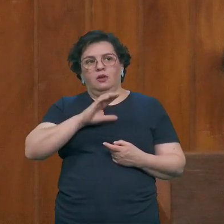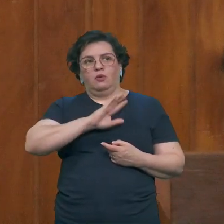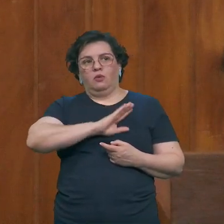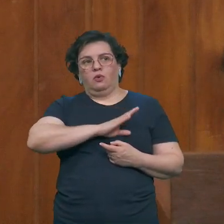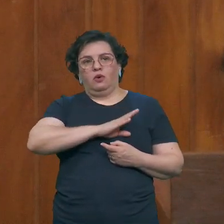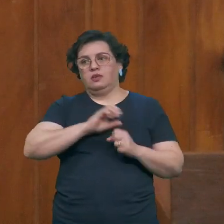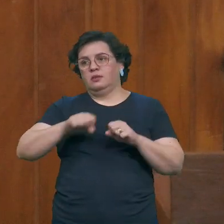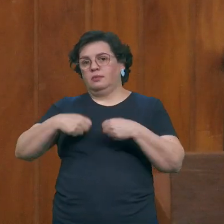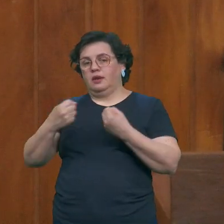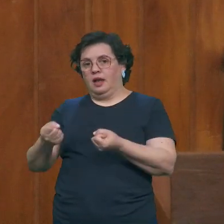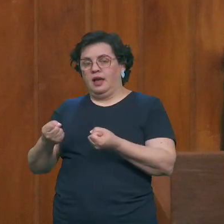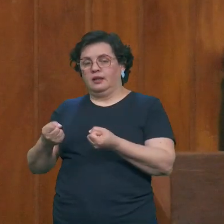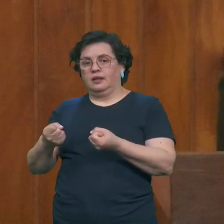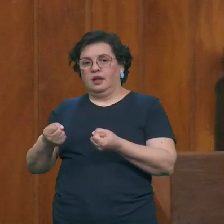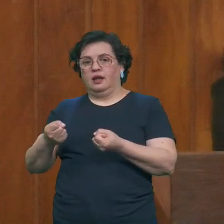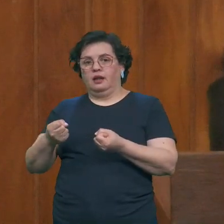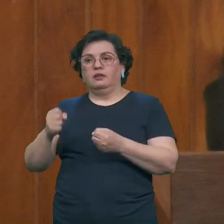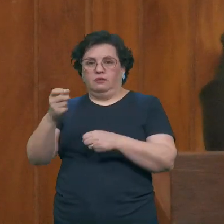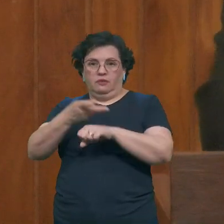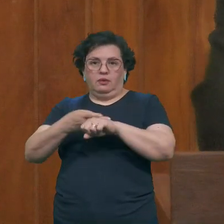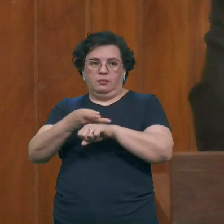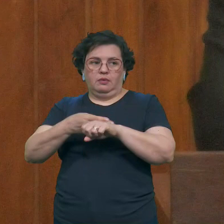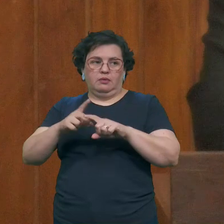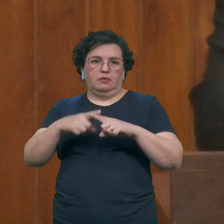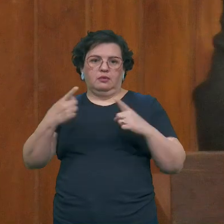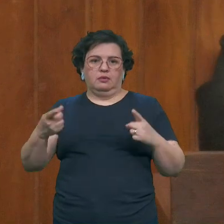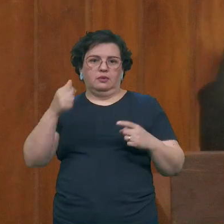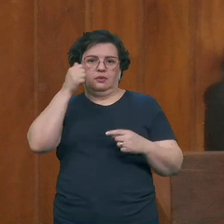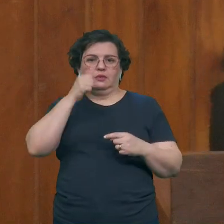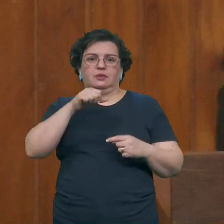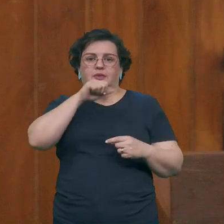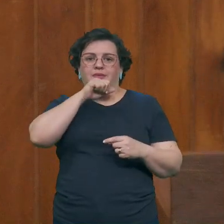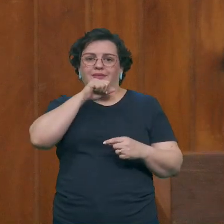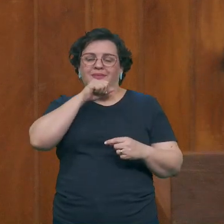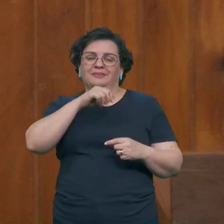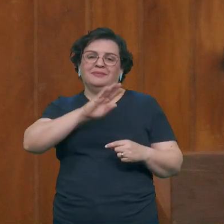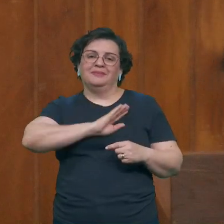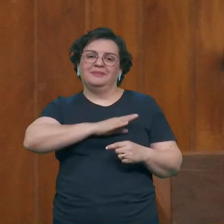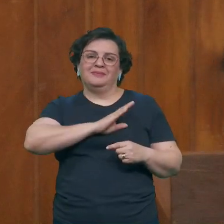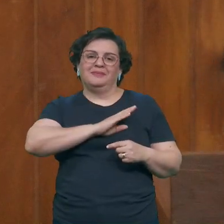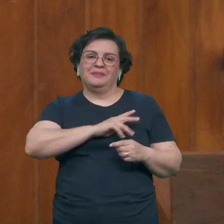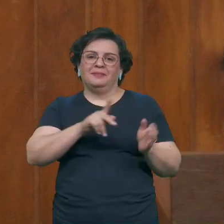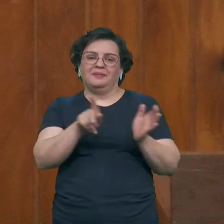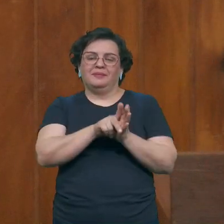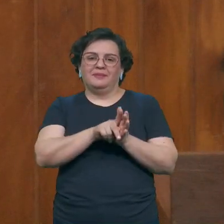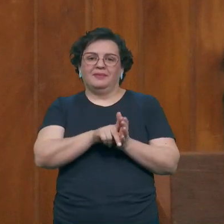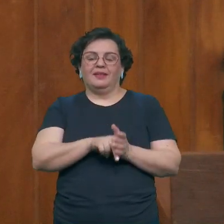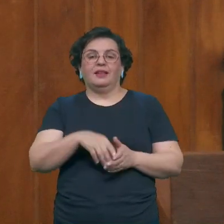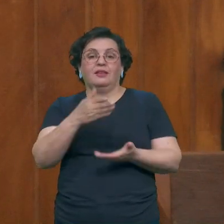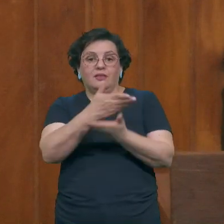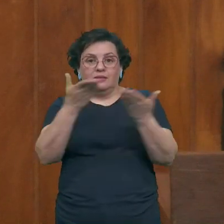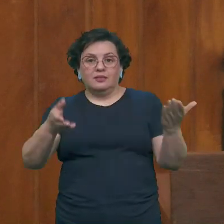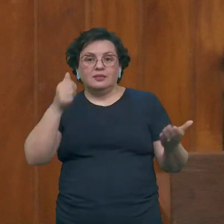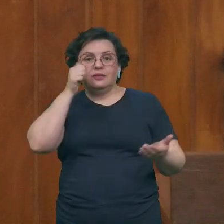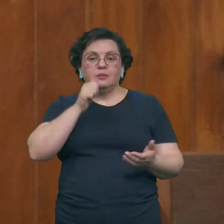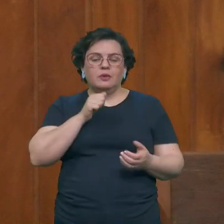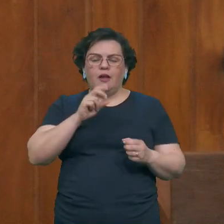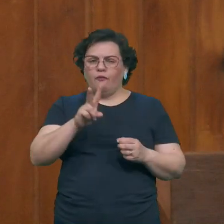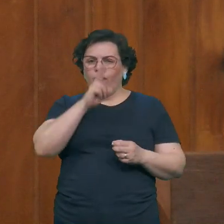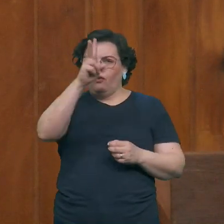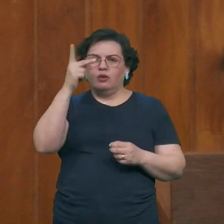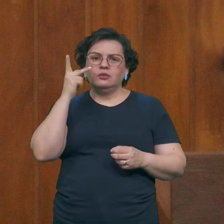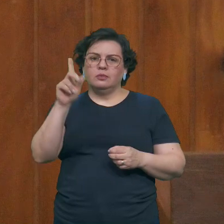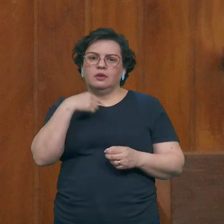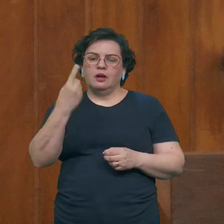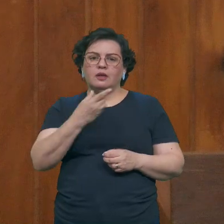mas a mãe dá o dela. Então, vocês mulheres têm uma grande força para nós homens,